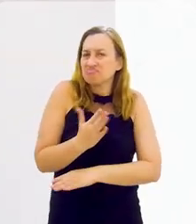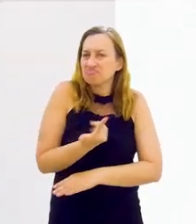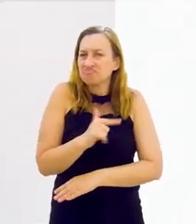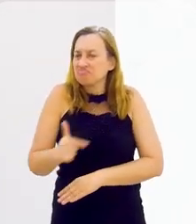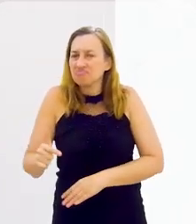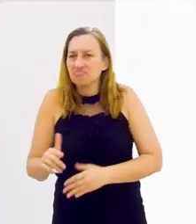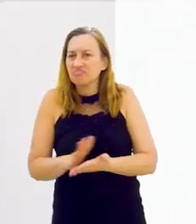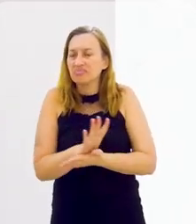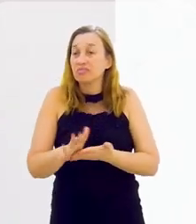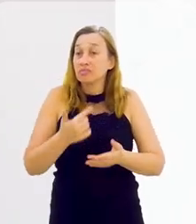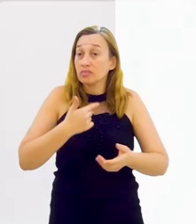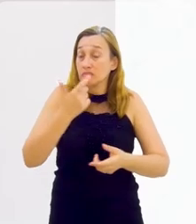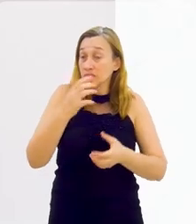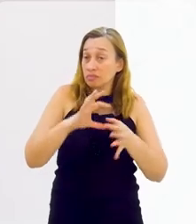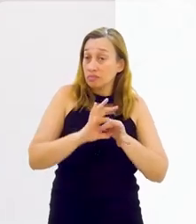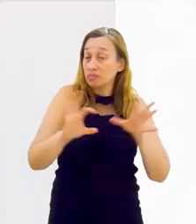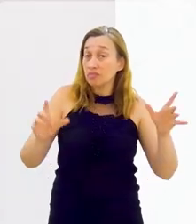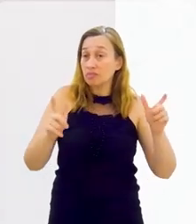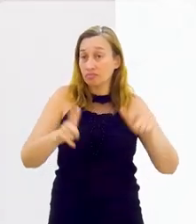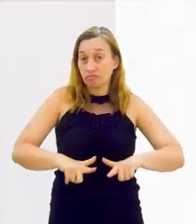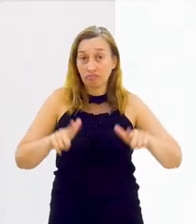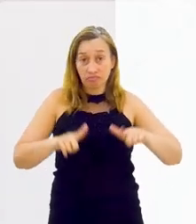barreiras, onde eu podia ser livre, né?